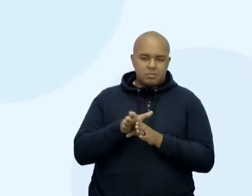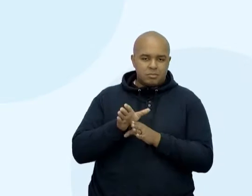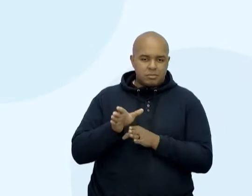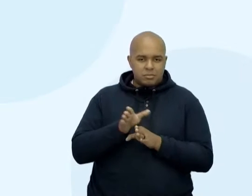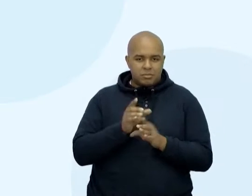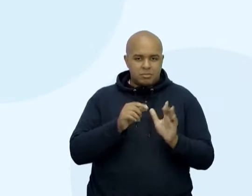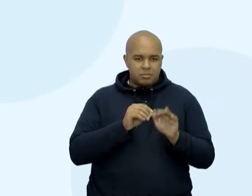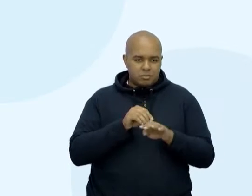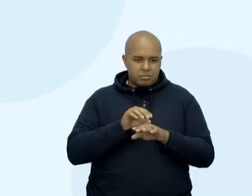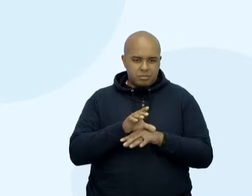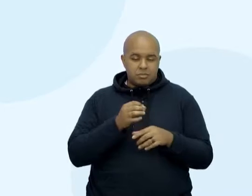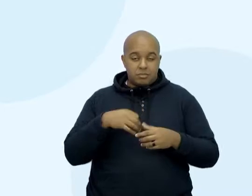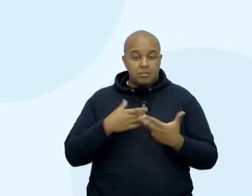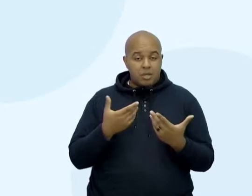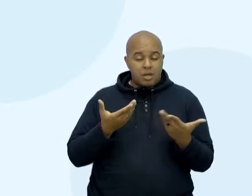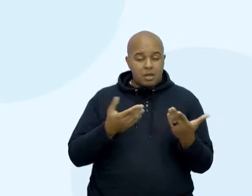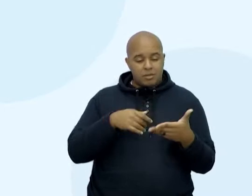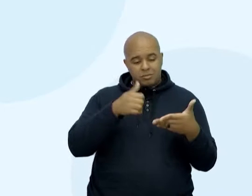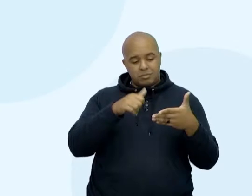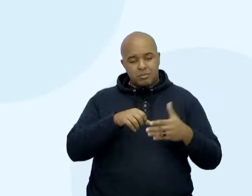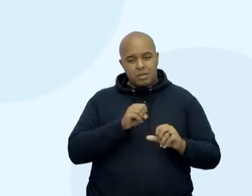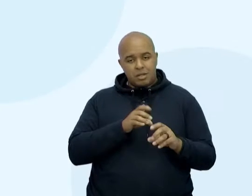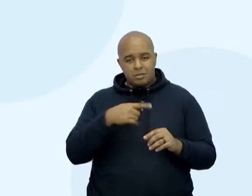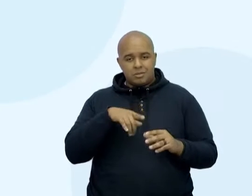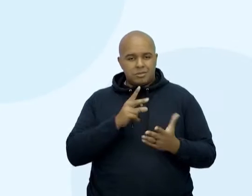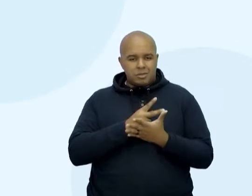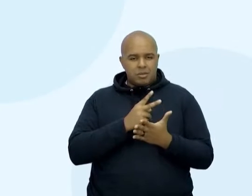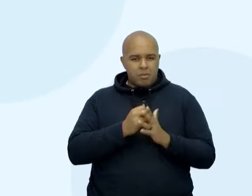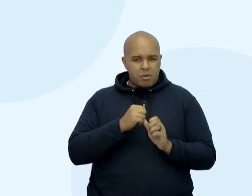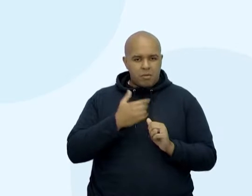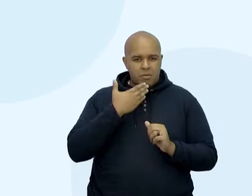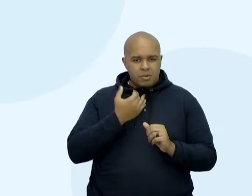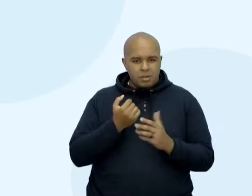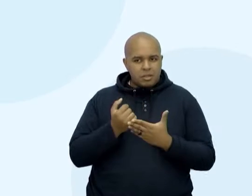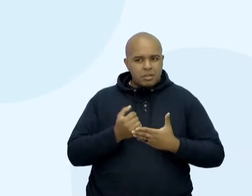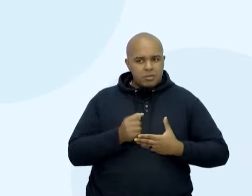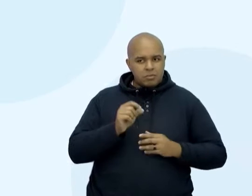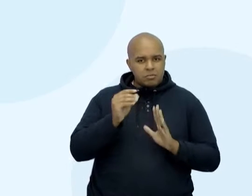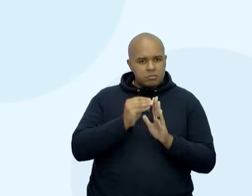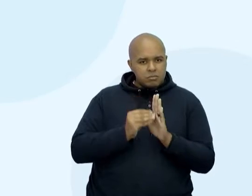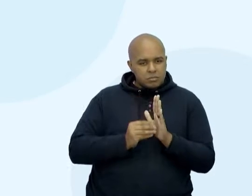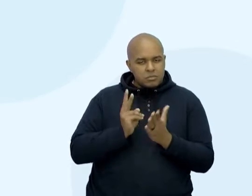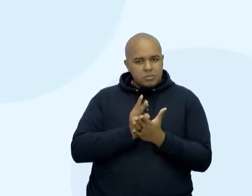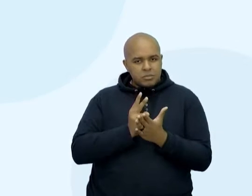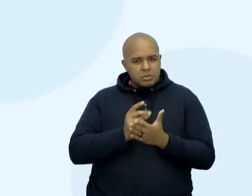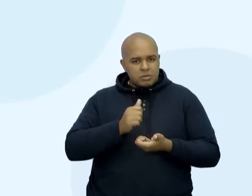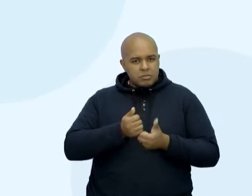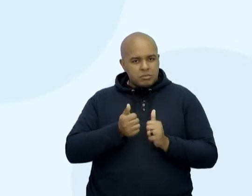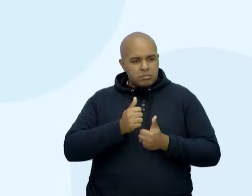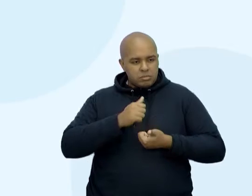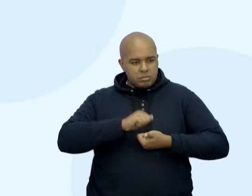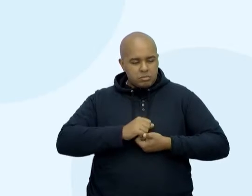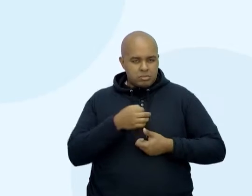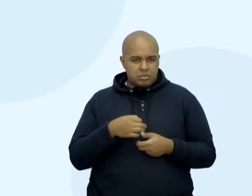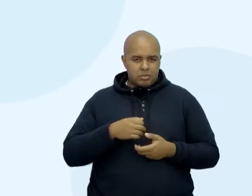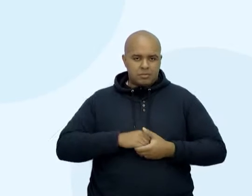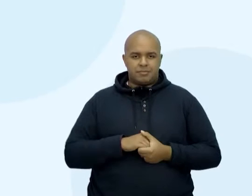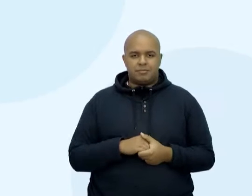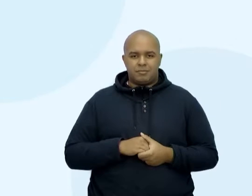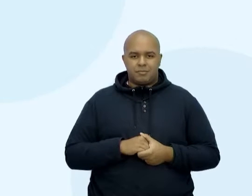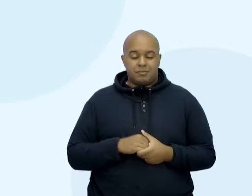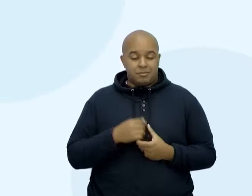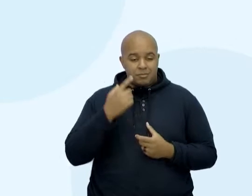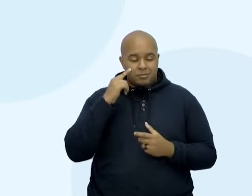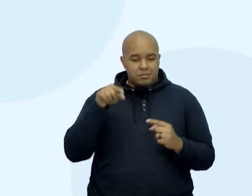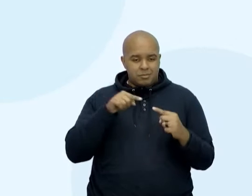orientações e recomendações, e avaliar a aula para que a gente sempre possa melhorar e trazer um conteúdo sempre mais adequado, tá?